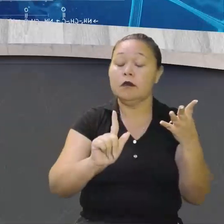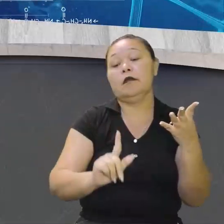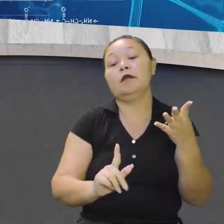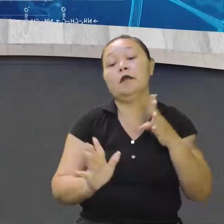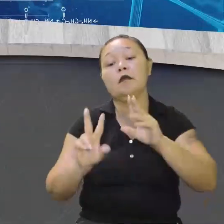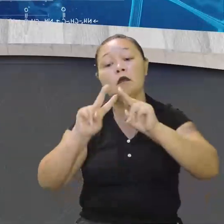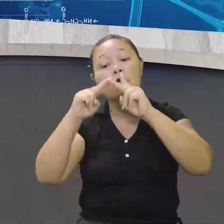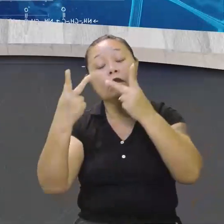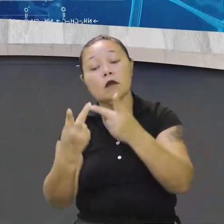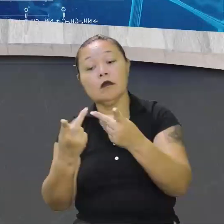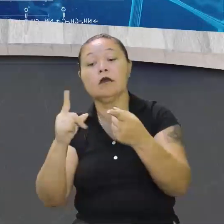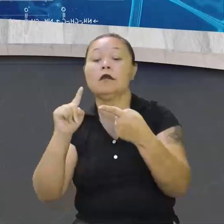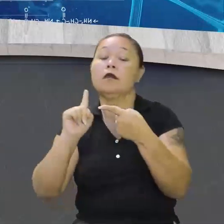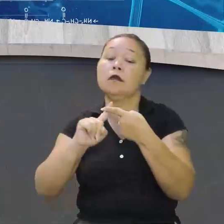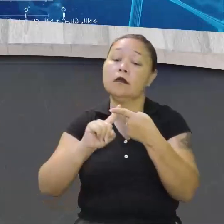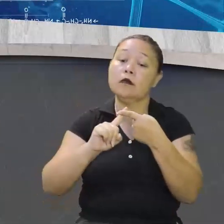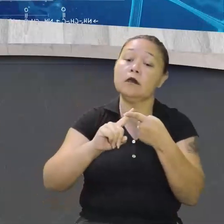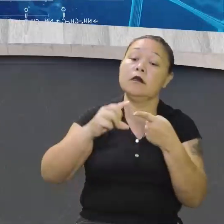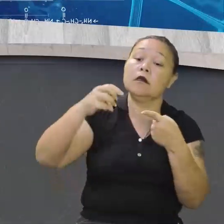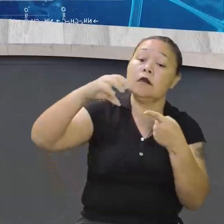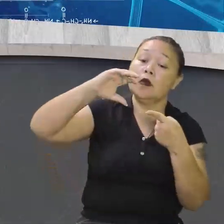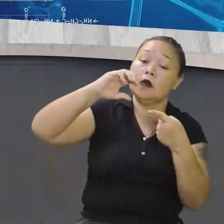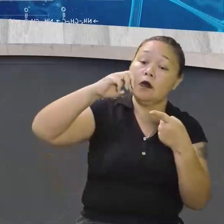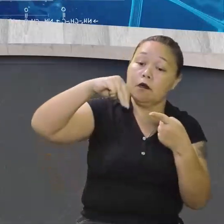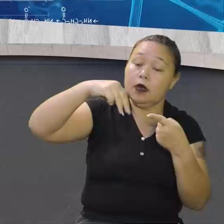Em volume, metro cúbico,